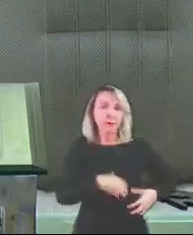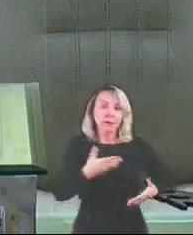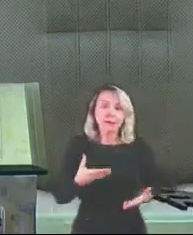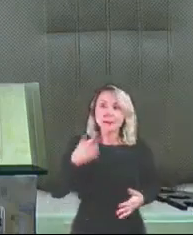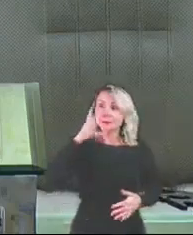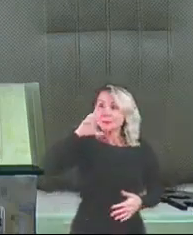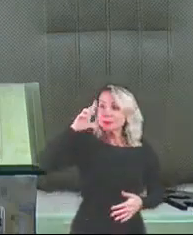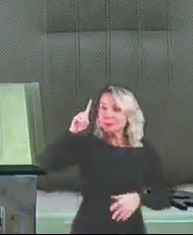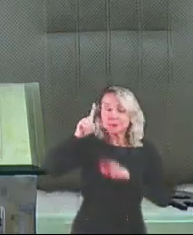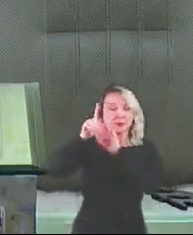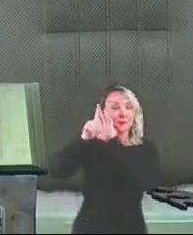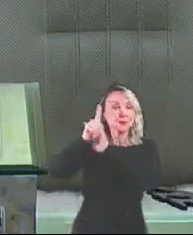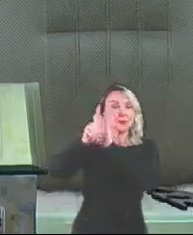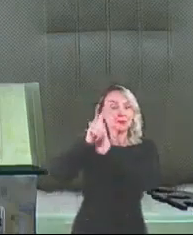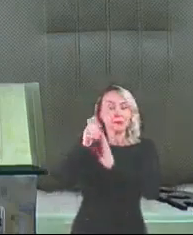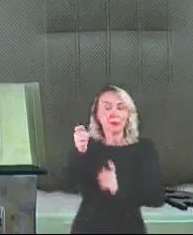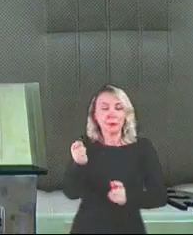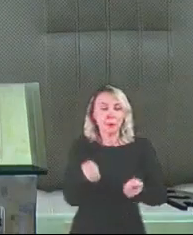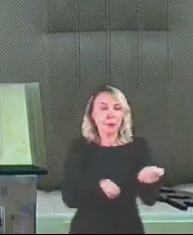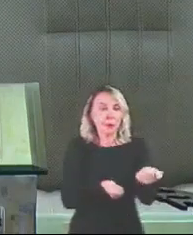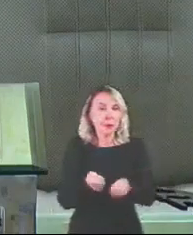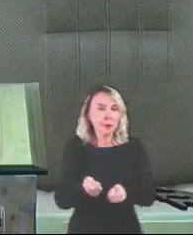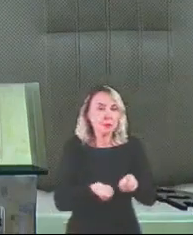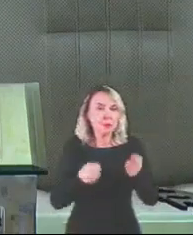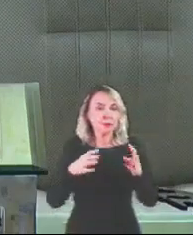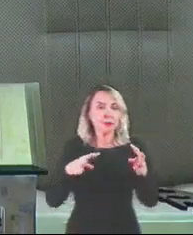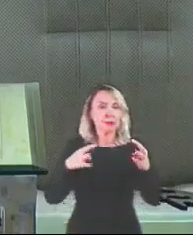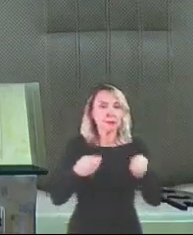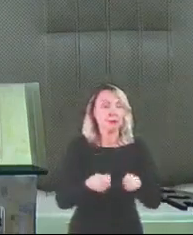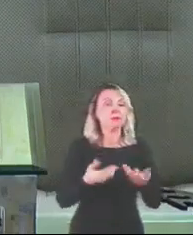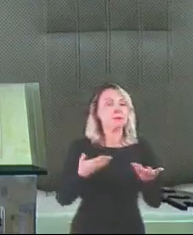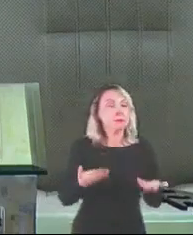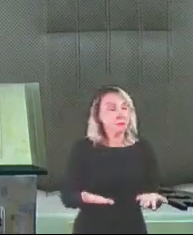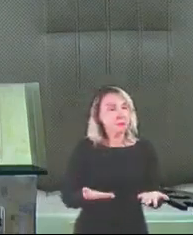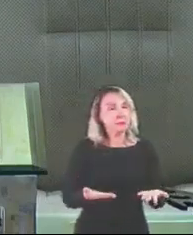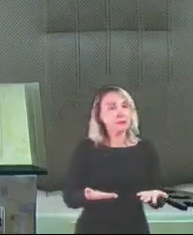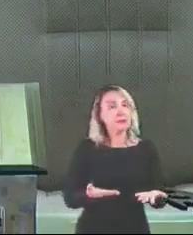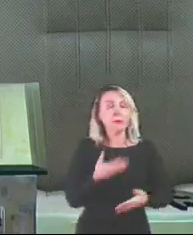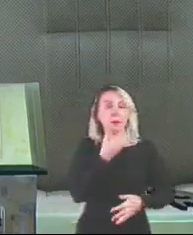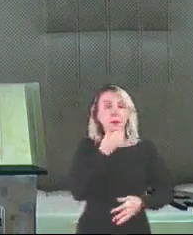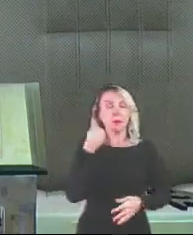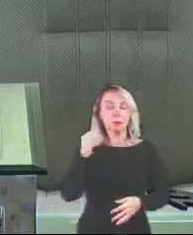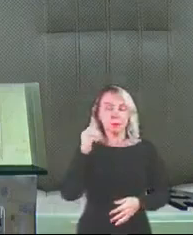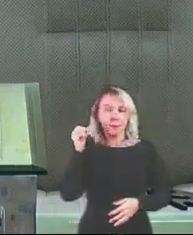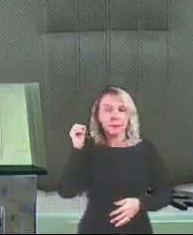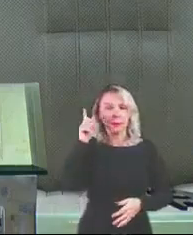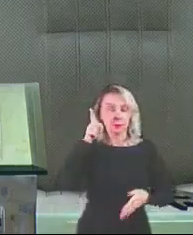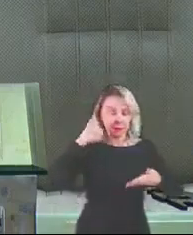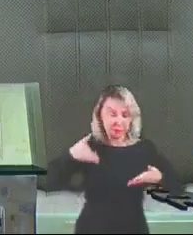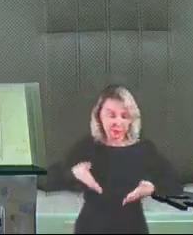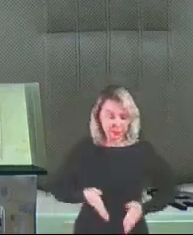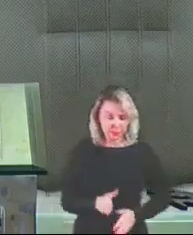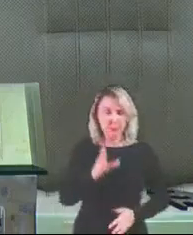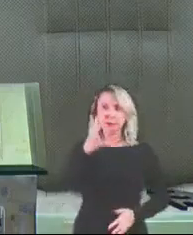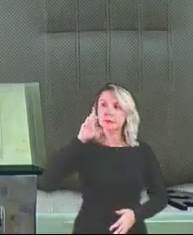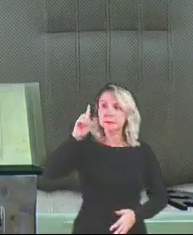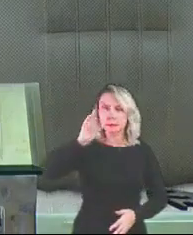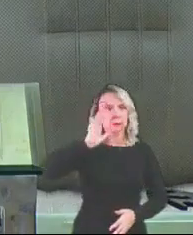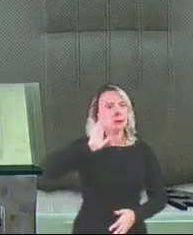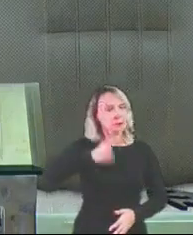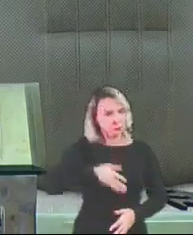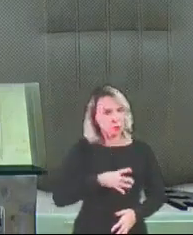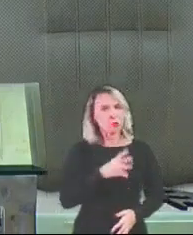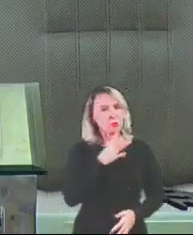estava no controle de tudo. Quando Davi nasce, Deus já o conhecia de